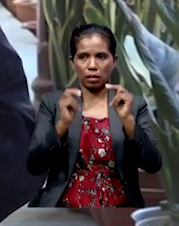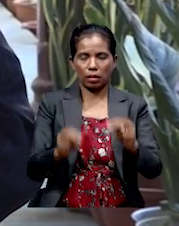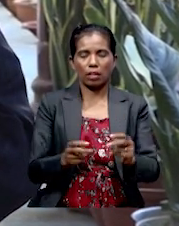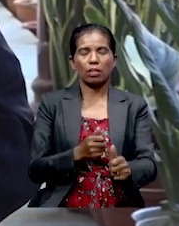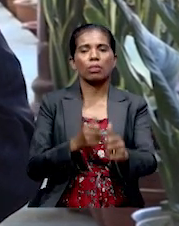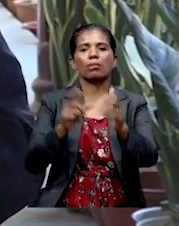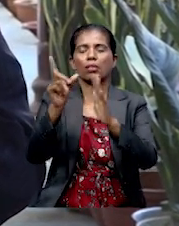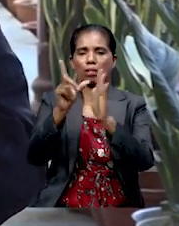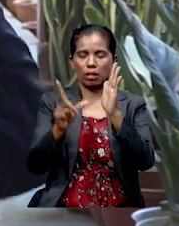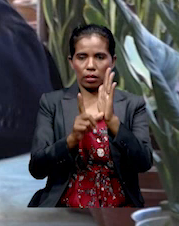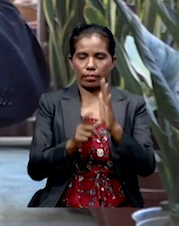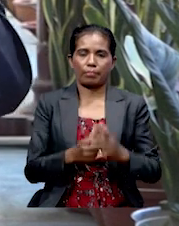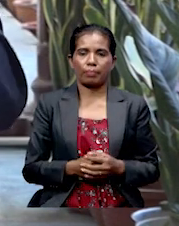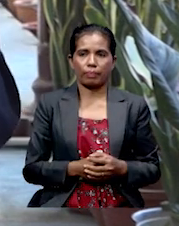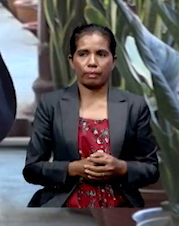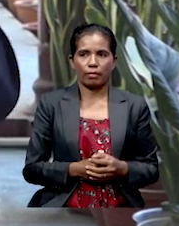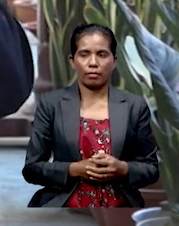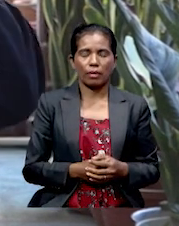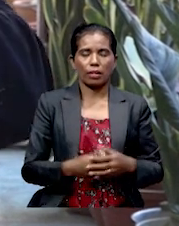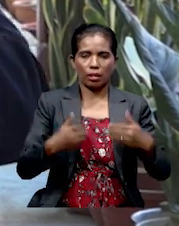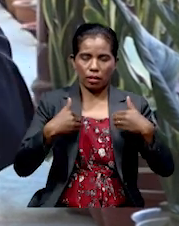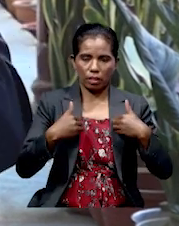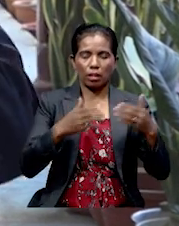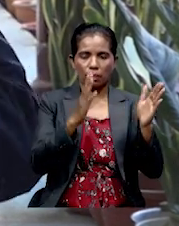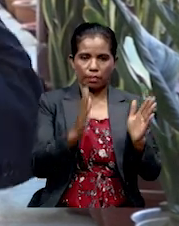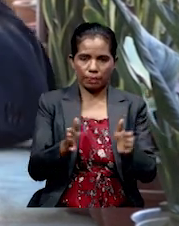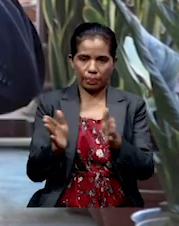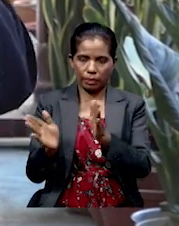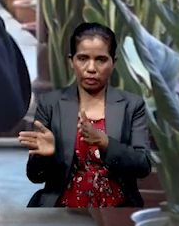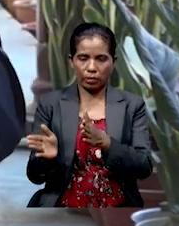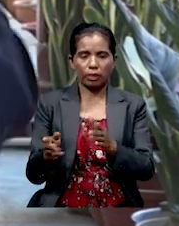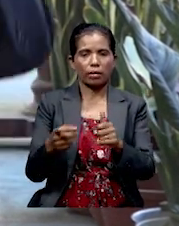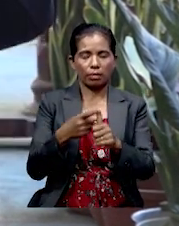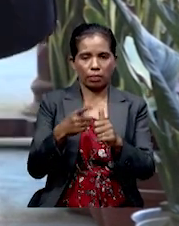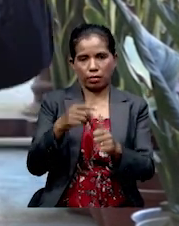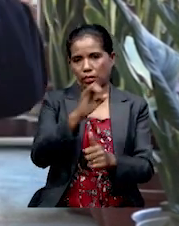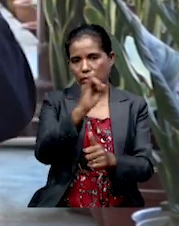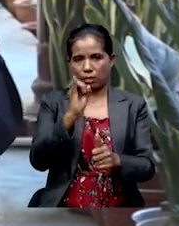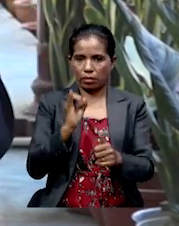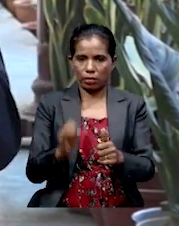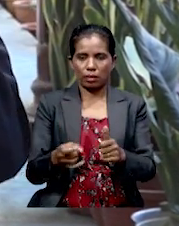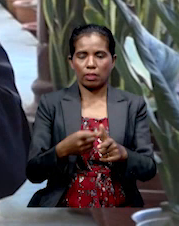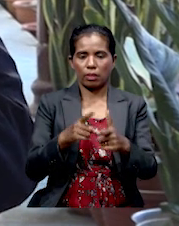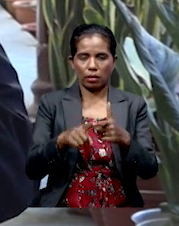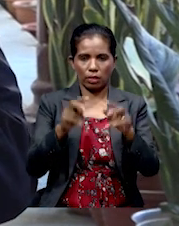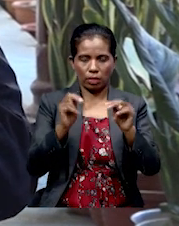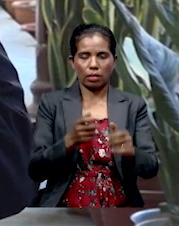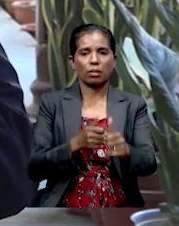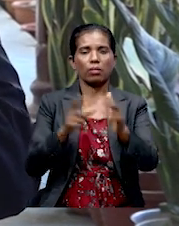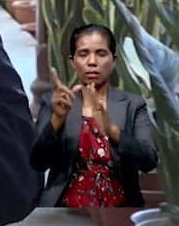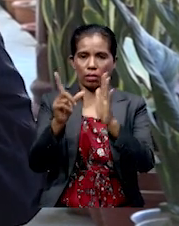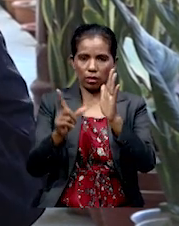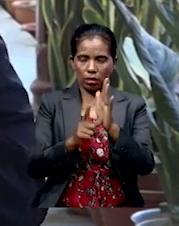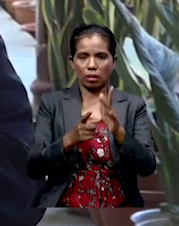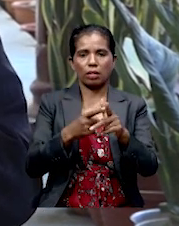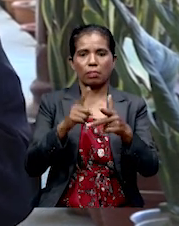lei. E aí processo mas Ia primeiro interrogatório mas tem que julgar tua lei,